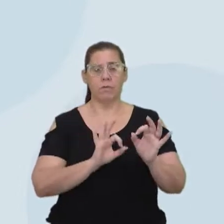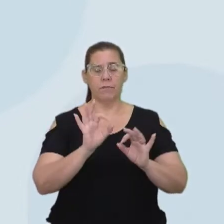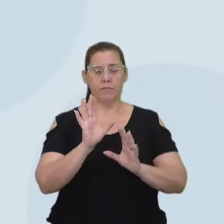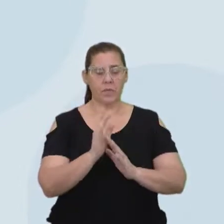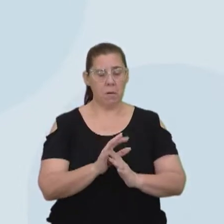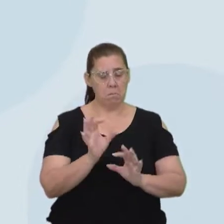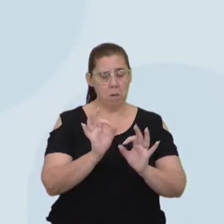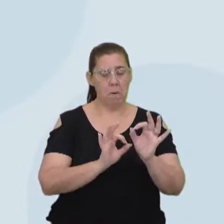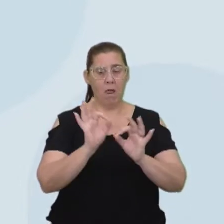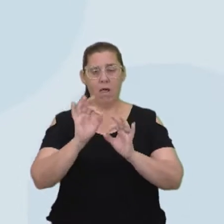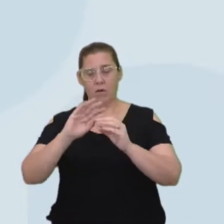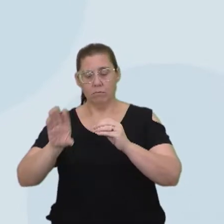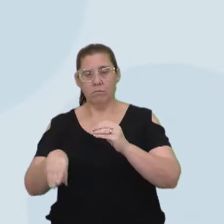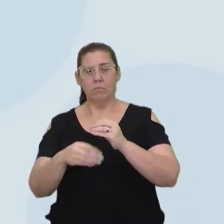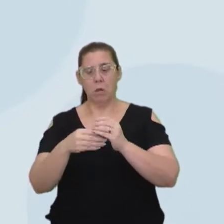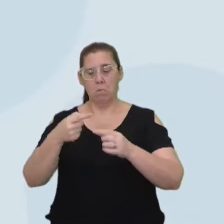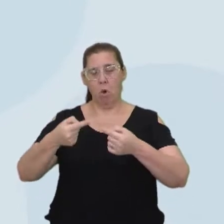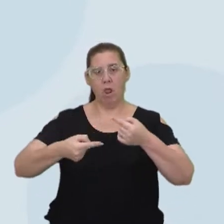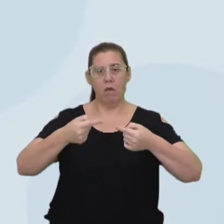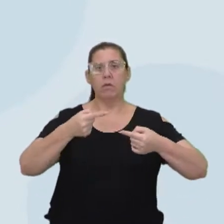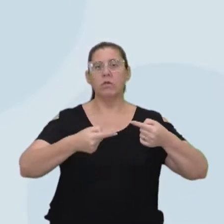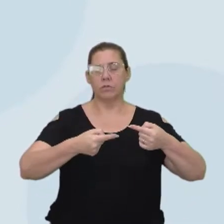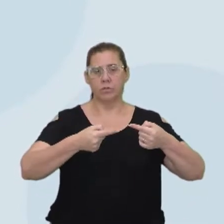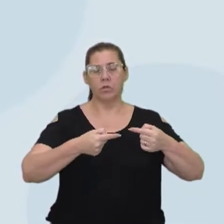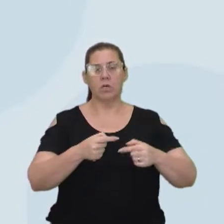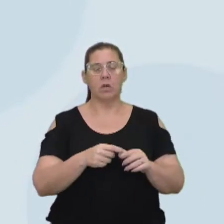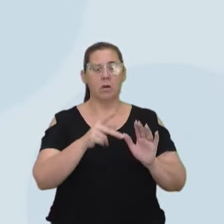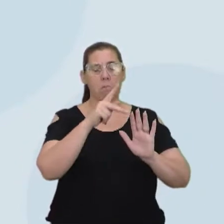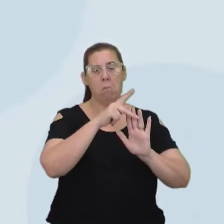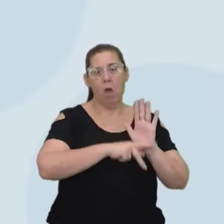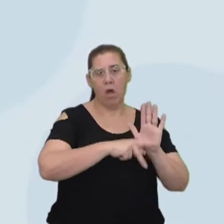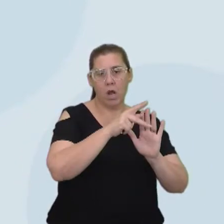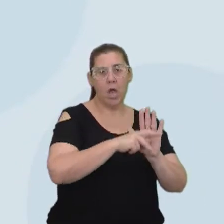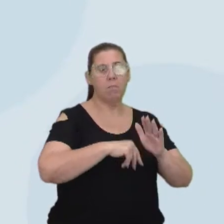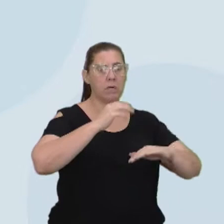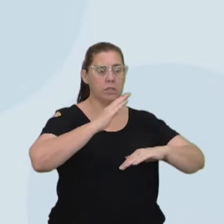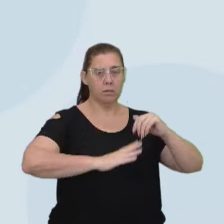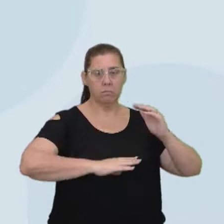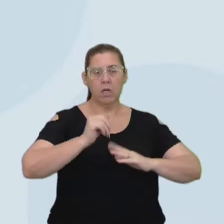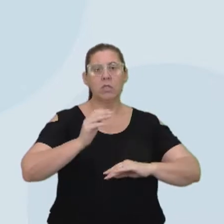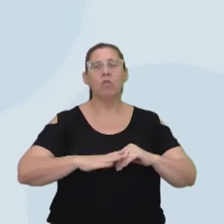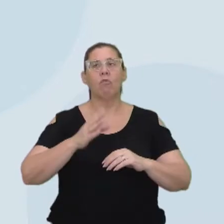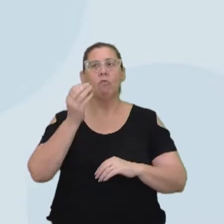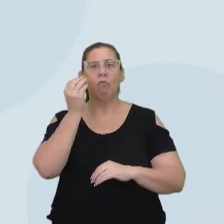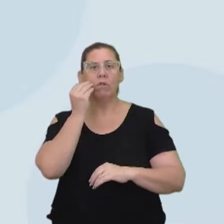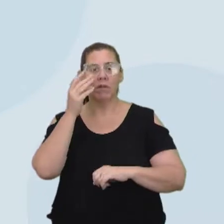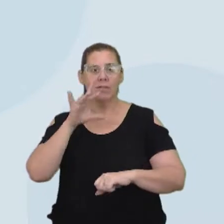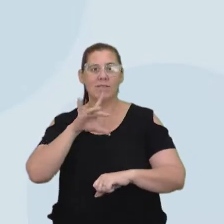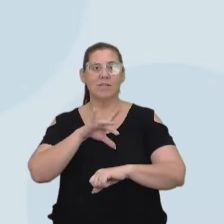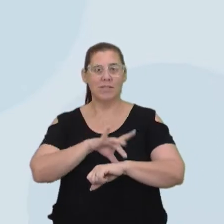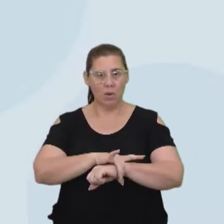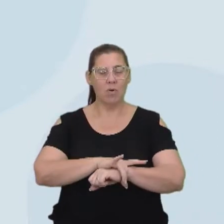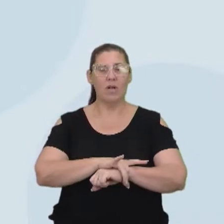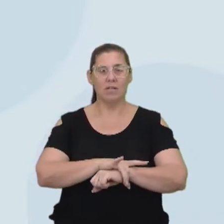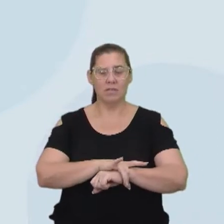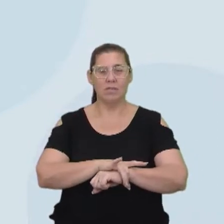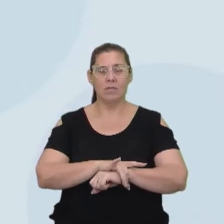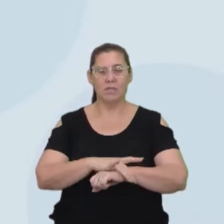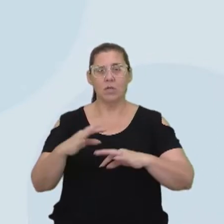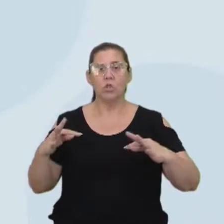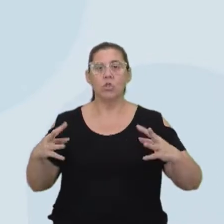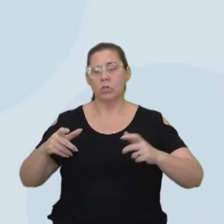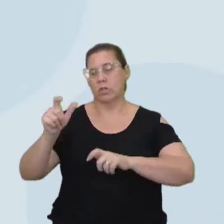formular e implementar políticas e planos, programas, ações que vão tentar aí assegurar o direito humano à alimentação. Um